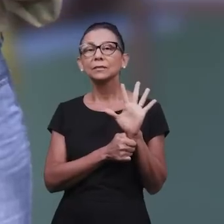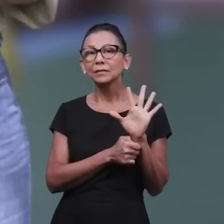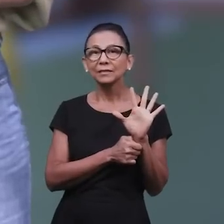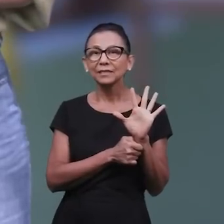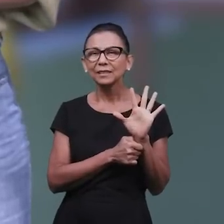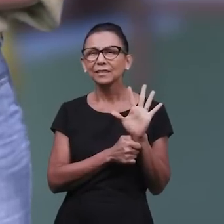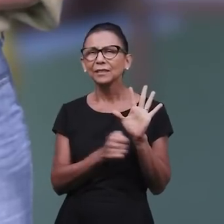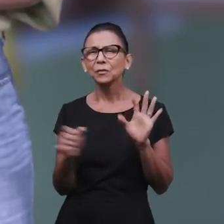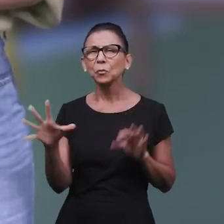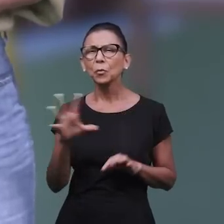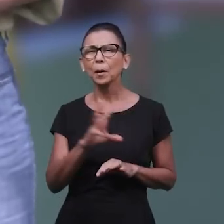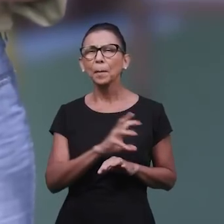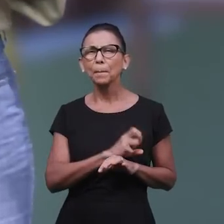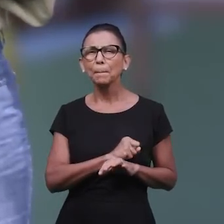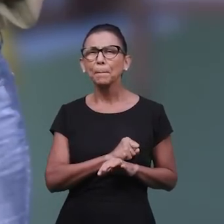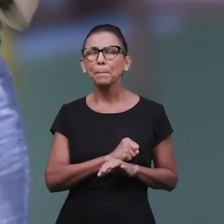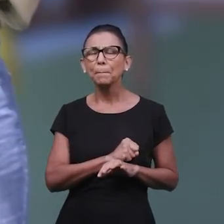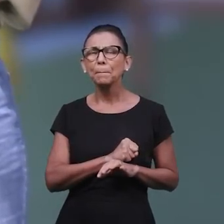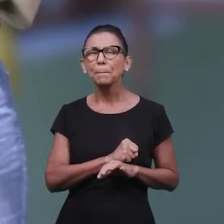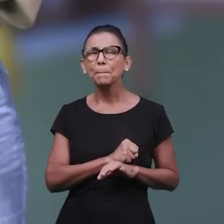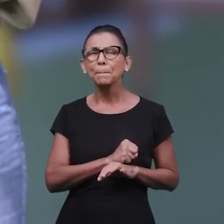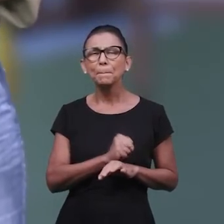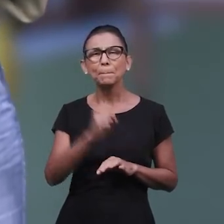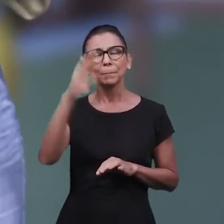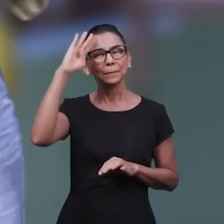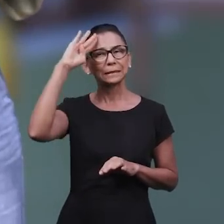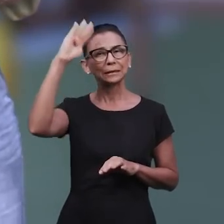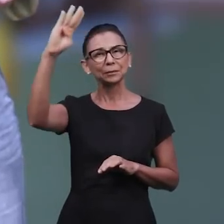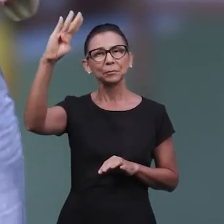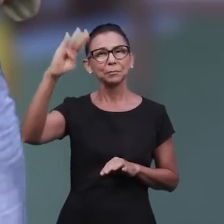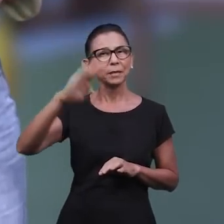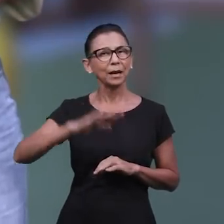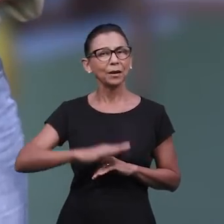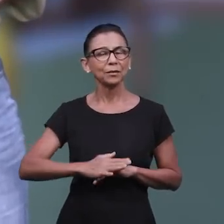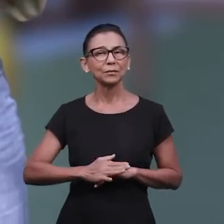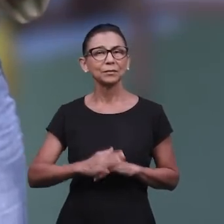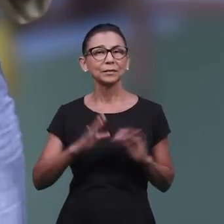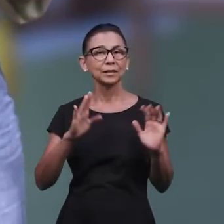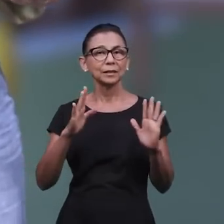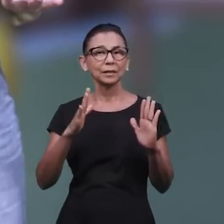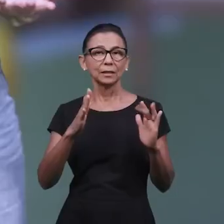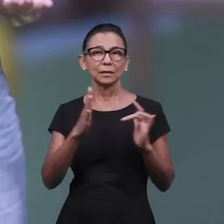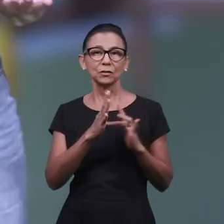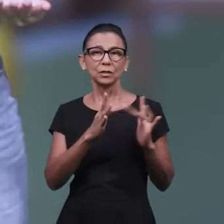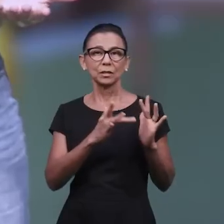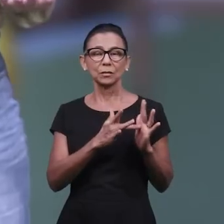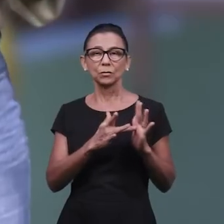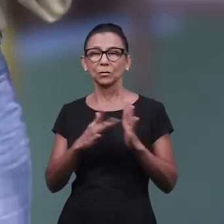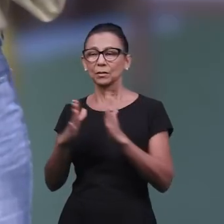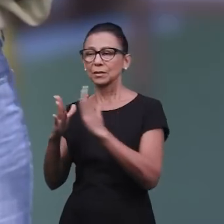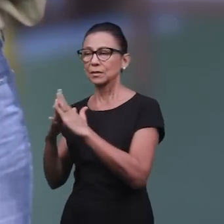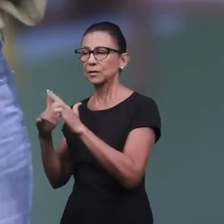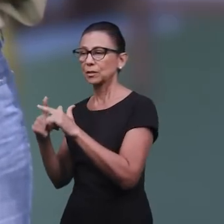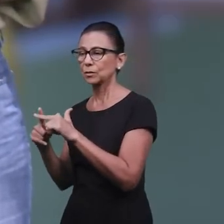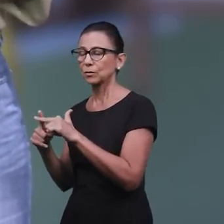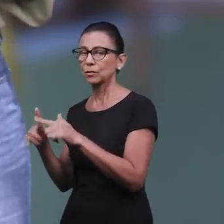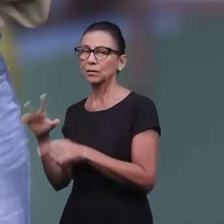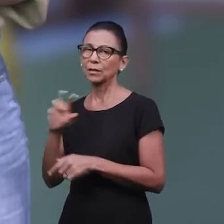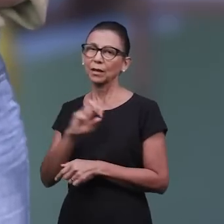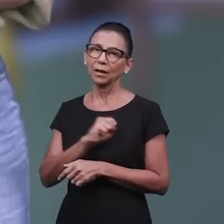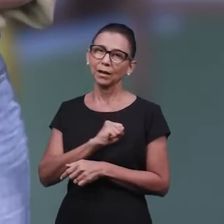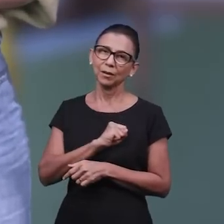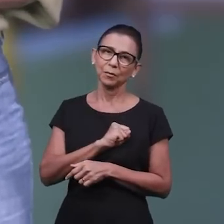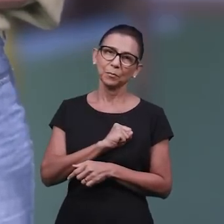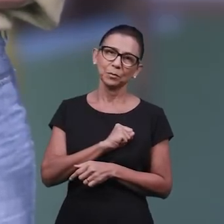maior amor que existe, que é o amor de Jesus pela sua igreja e o amor da sua igreja pelo seu